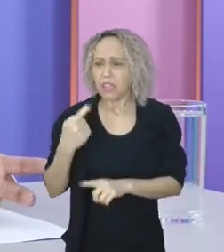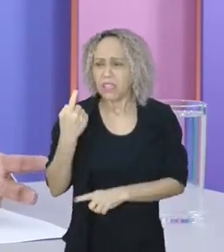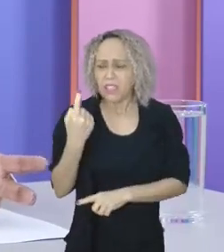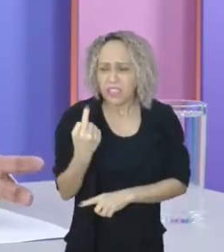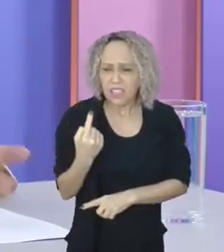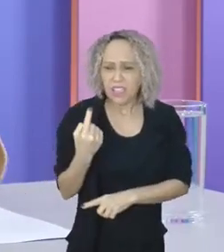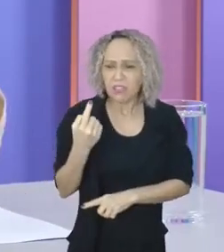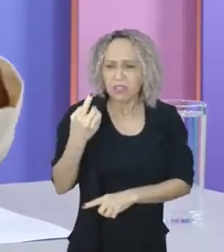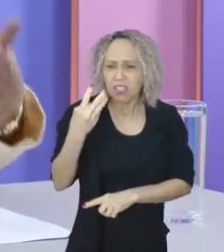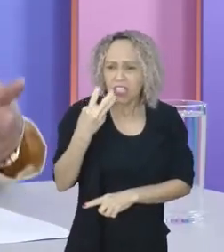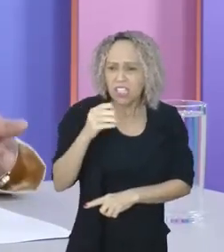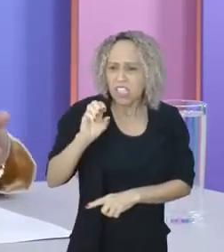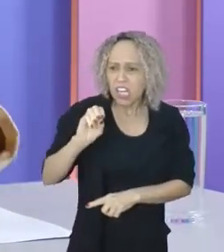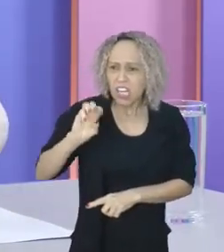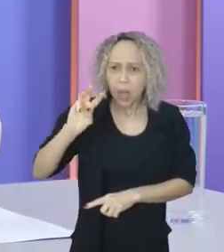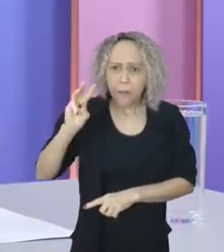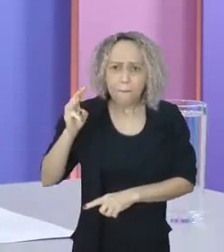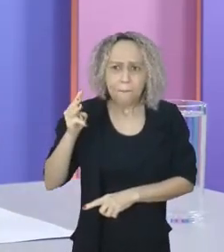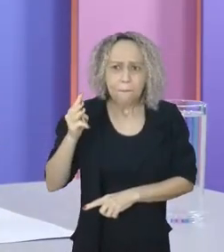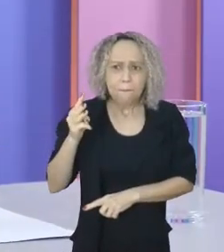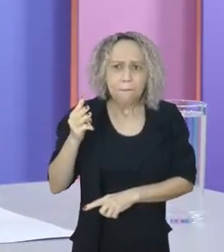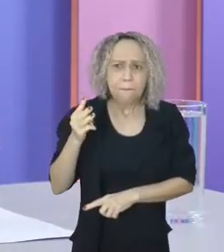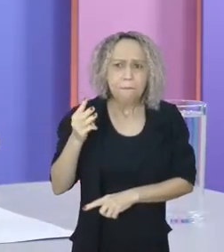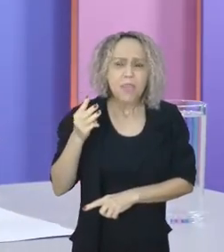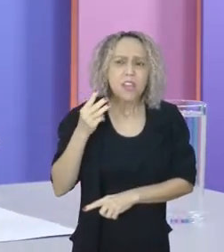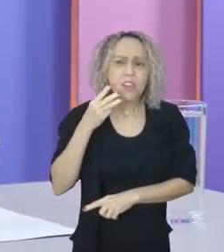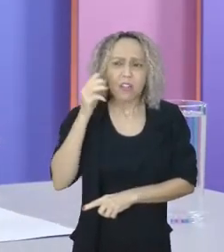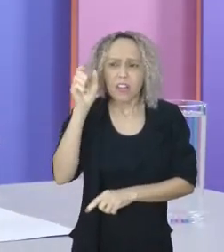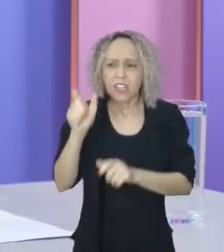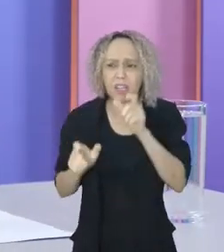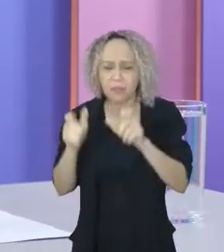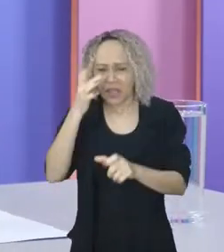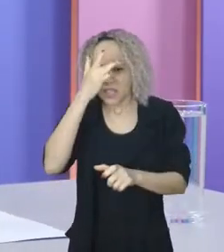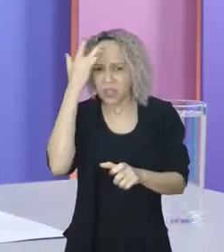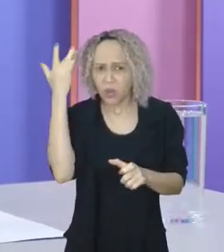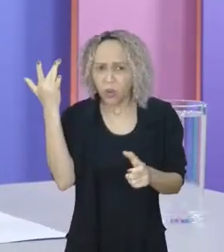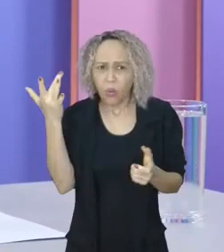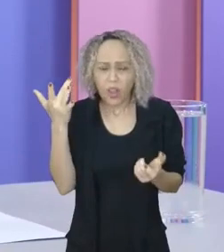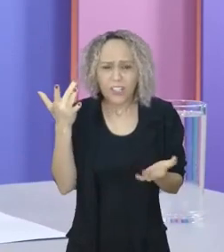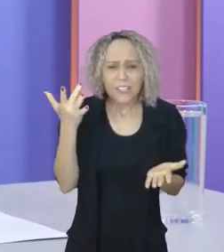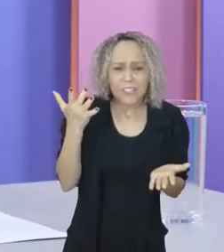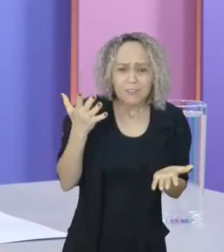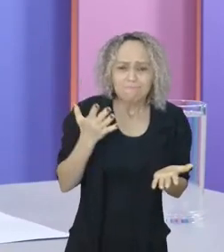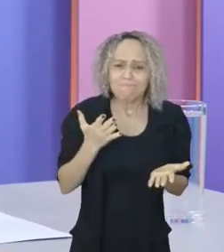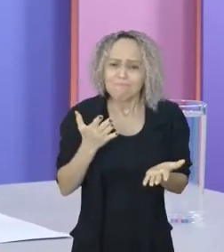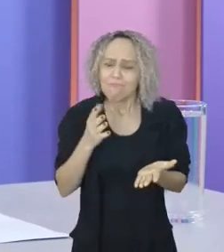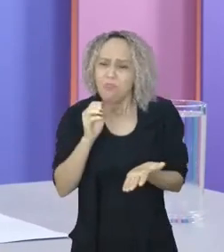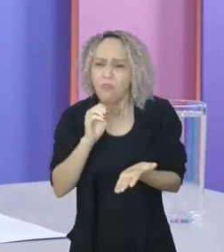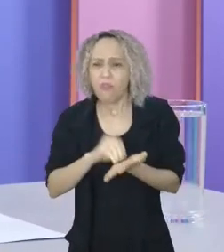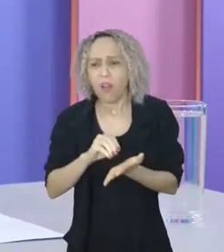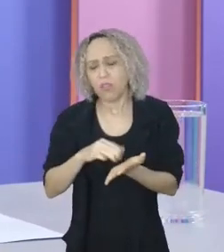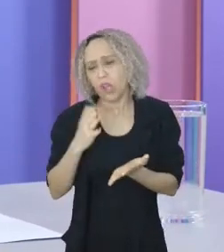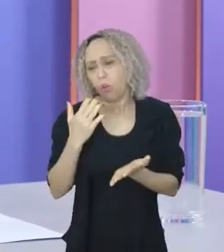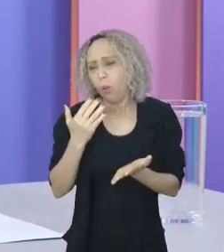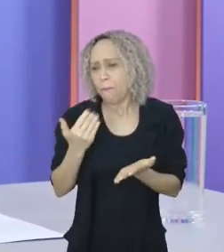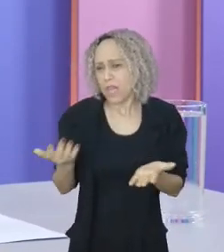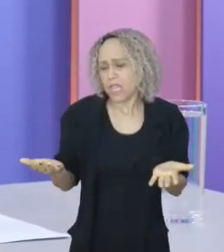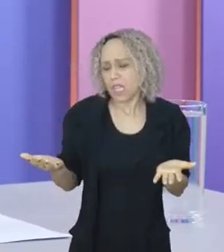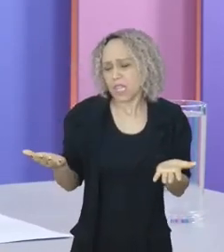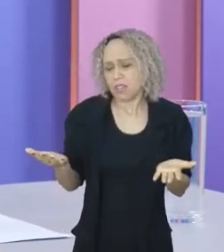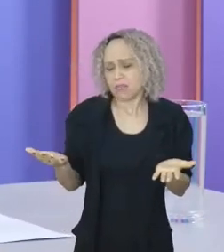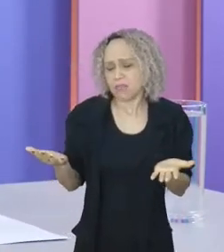insegurança alimentar, para enfrentar isso precisa de uma política econômica que nos coloque na centralidade disso, né? Como é que nós